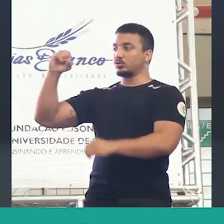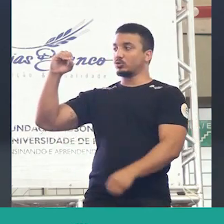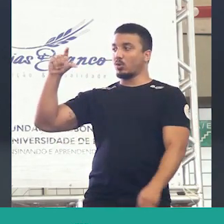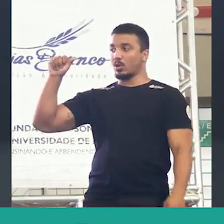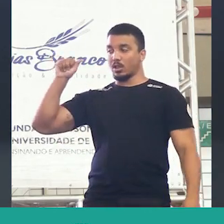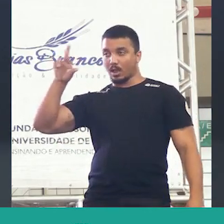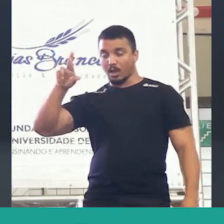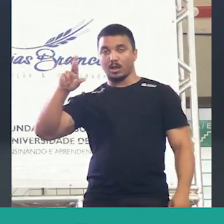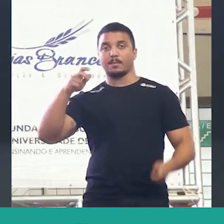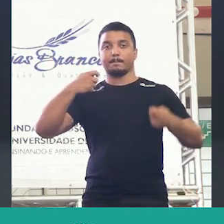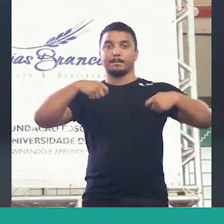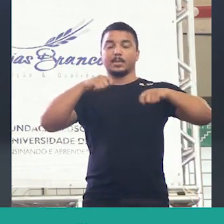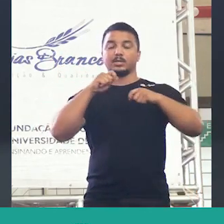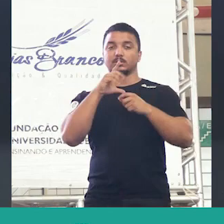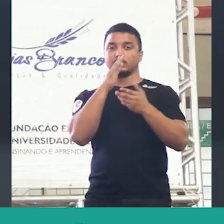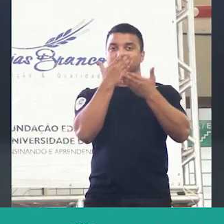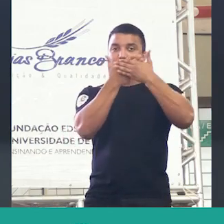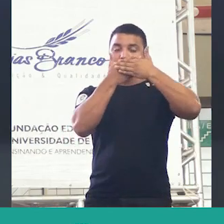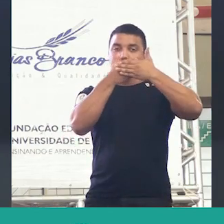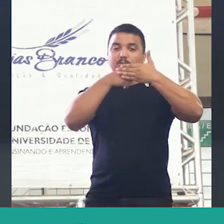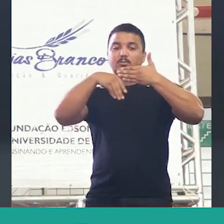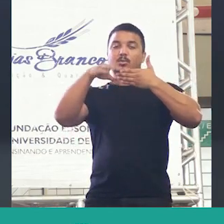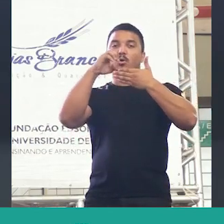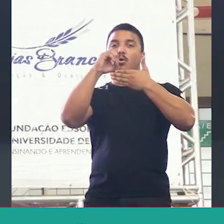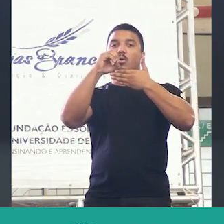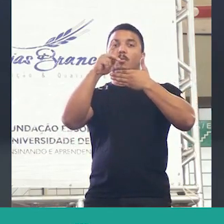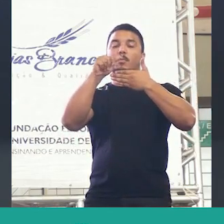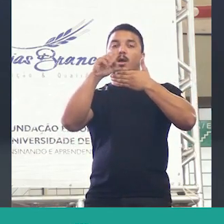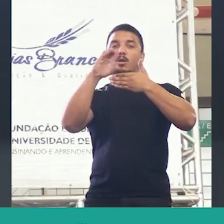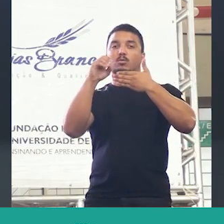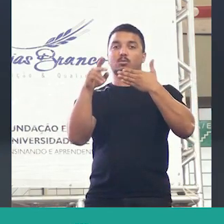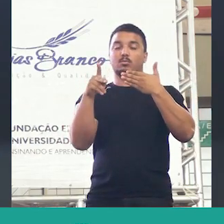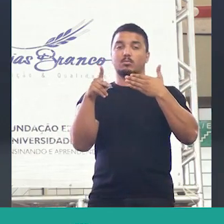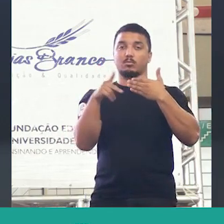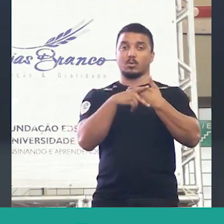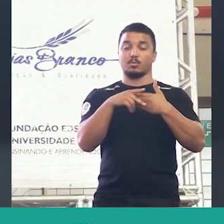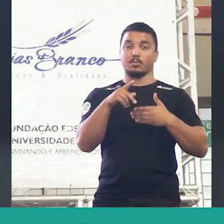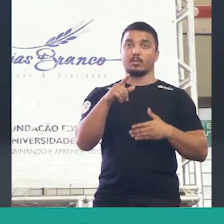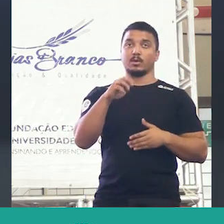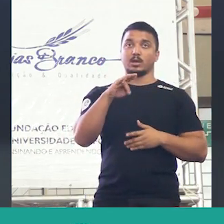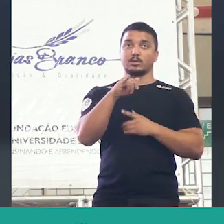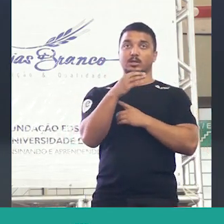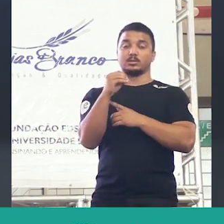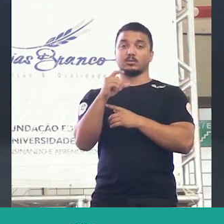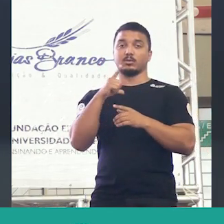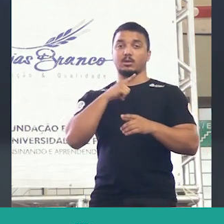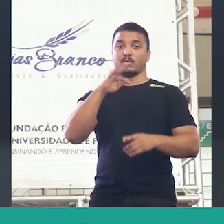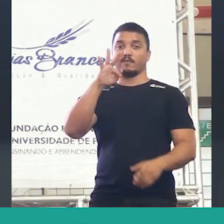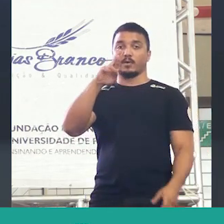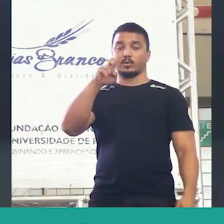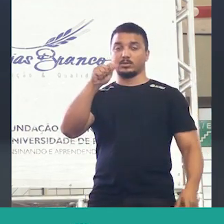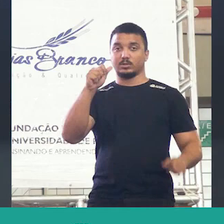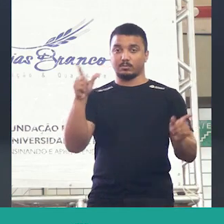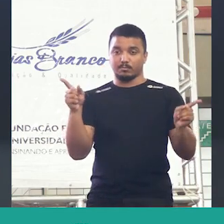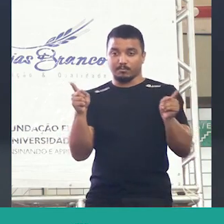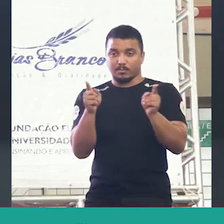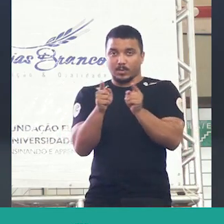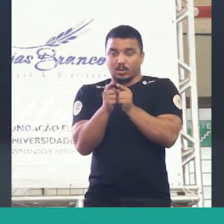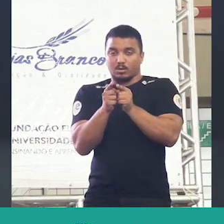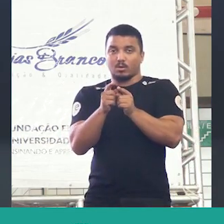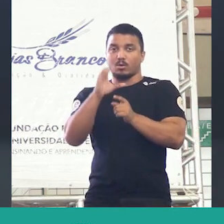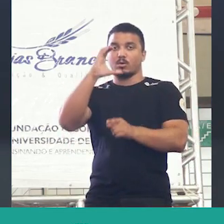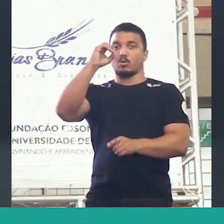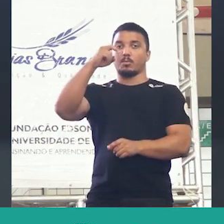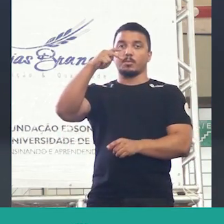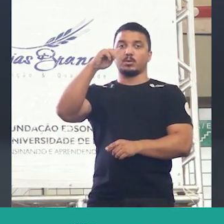solar total exige um filtro opaco às radiações com frequência menor